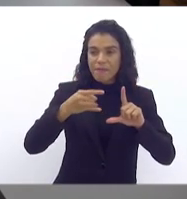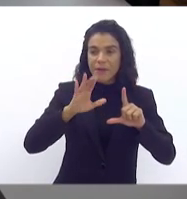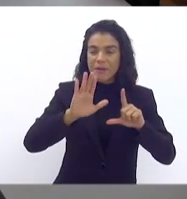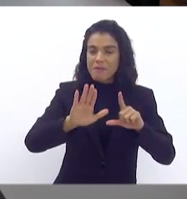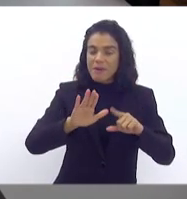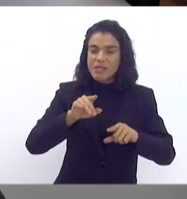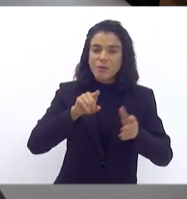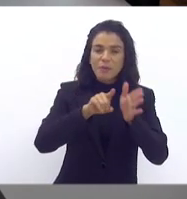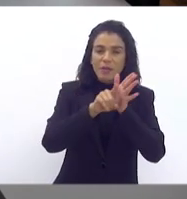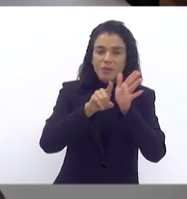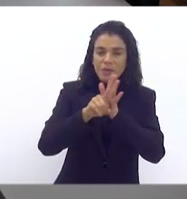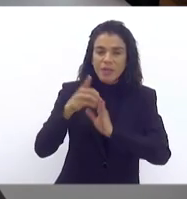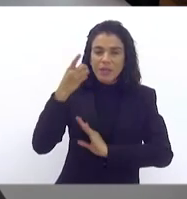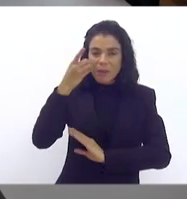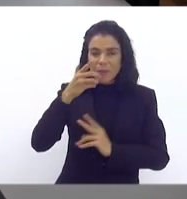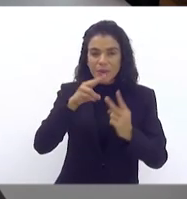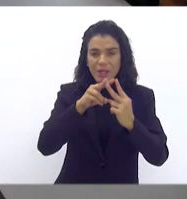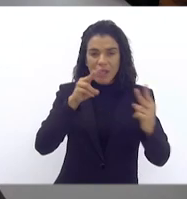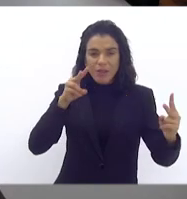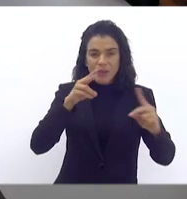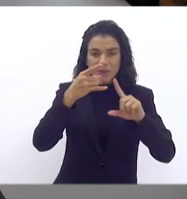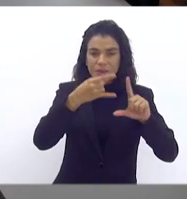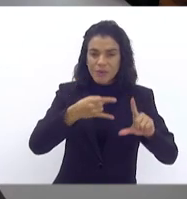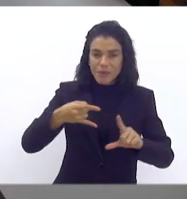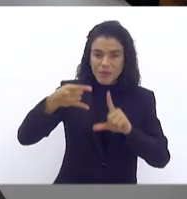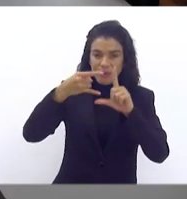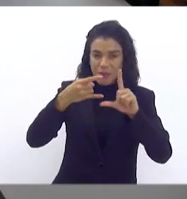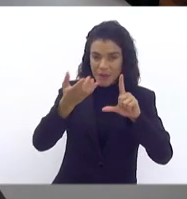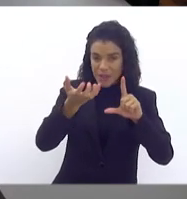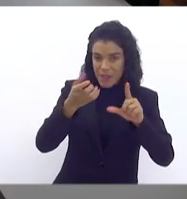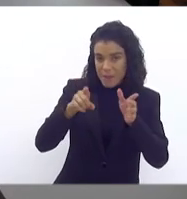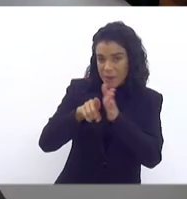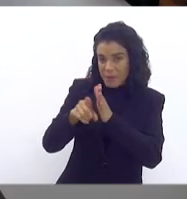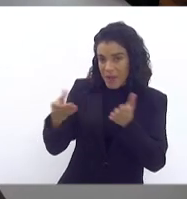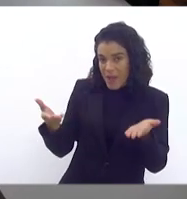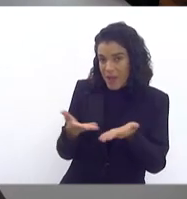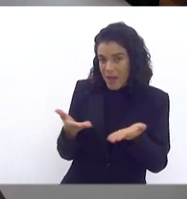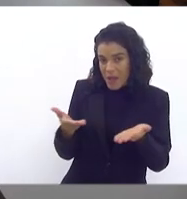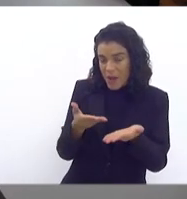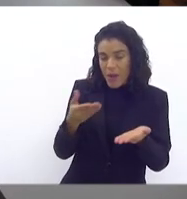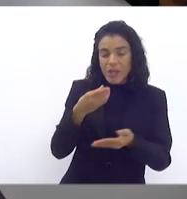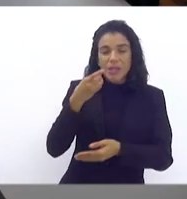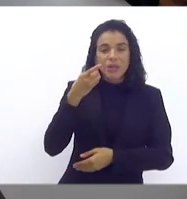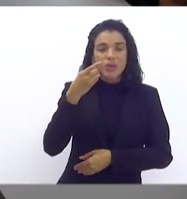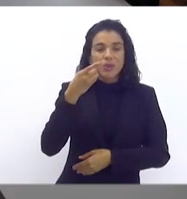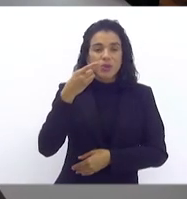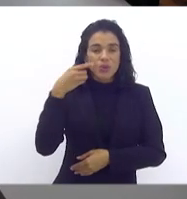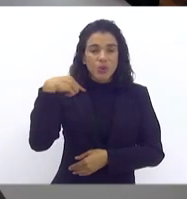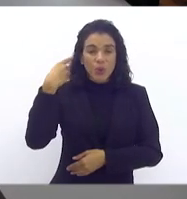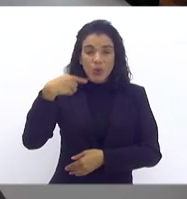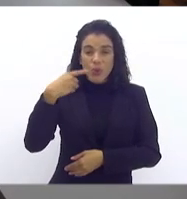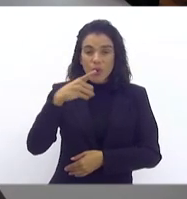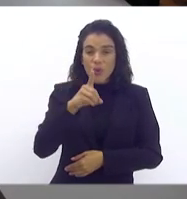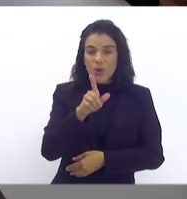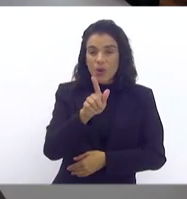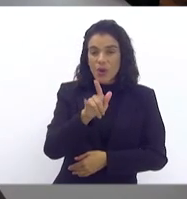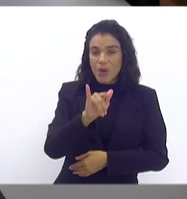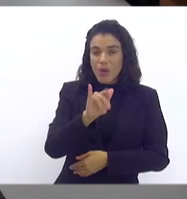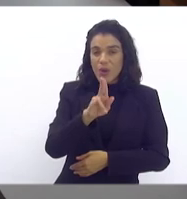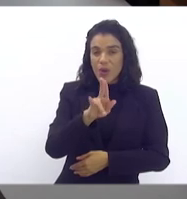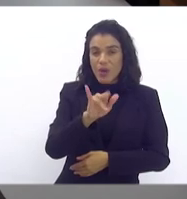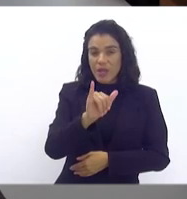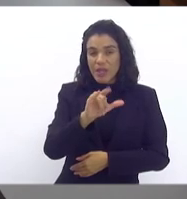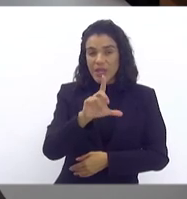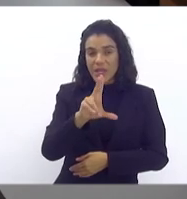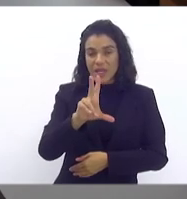que estão online se desejam fazer a pergunta perguntas agora pro Senor Guilherme deputada Dani balb Deputado